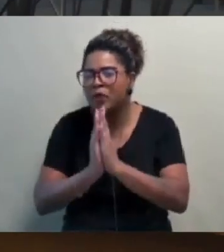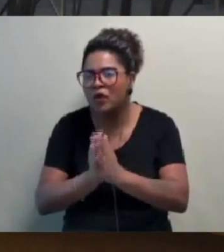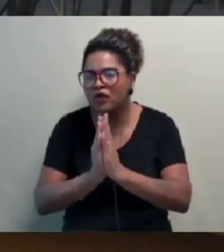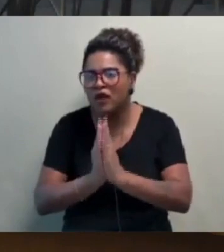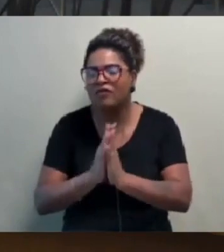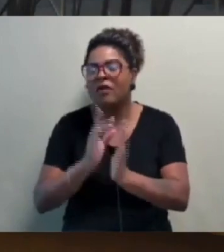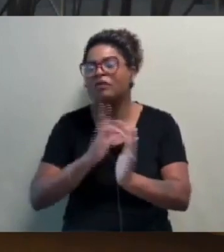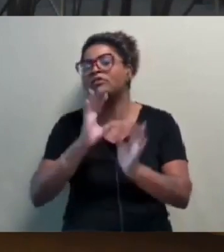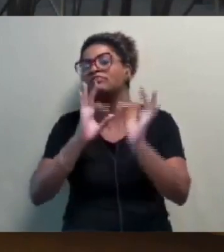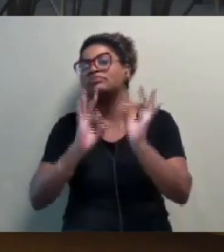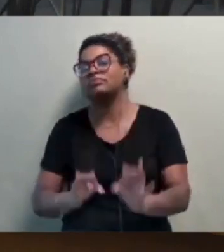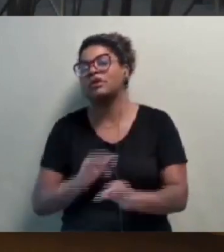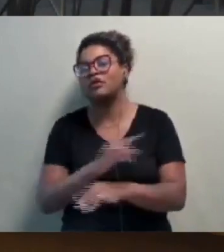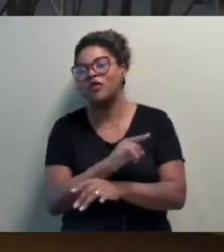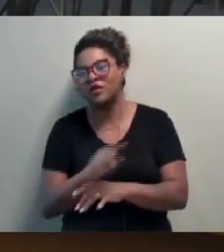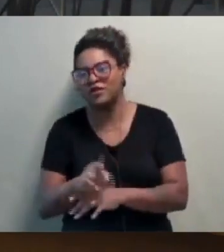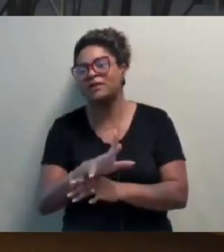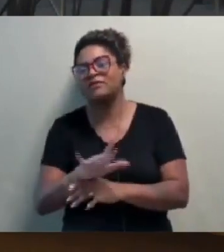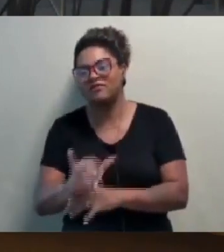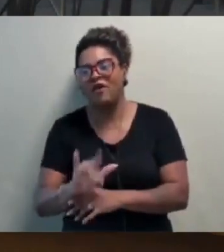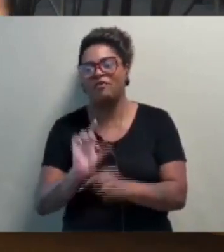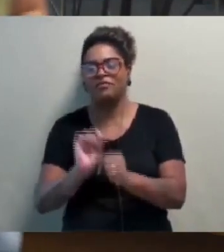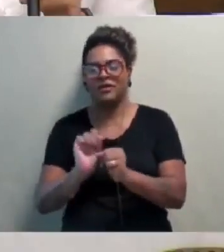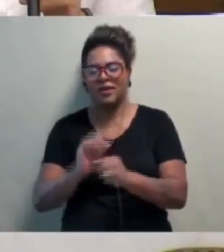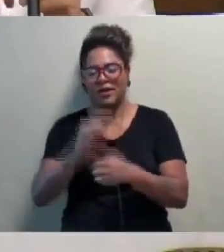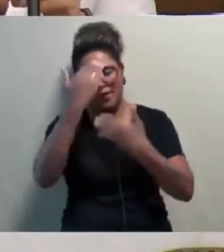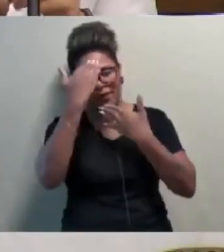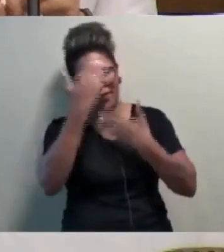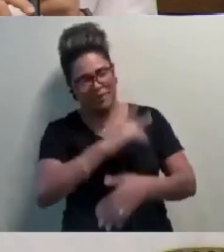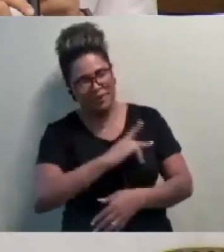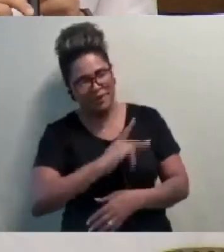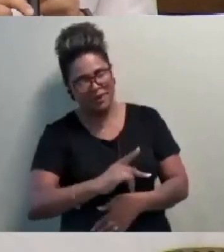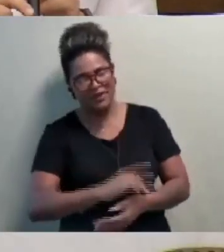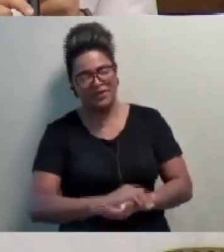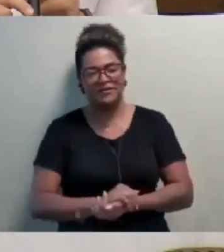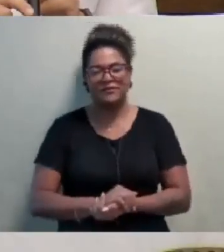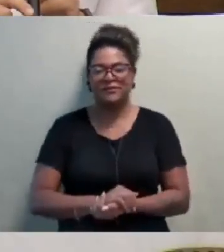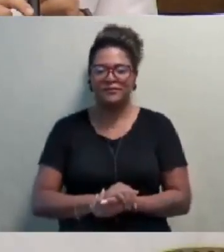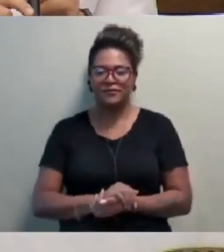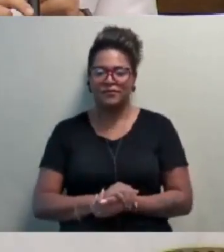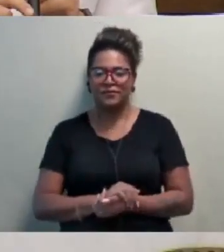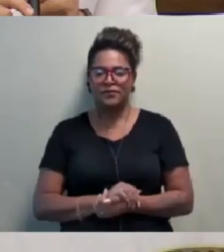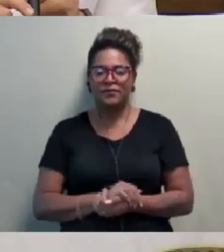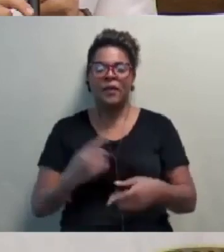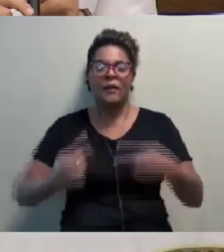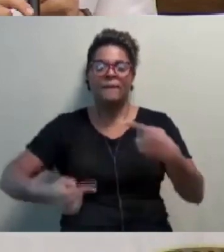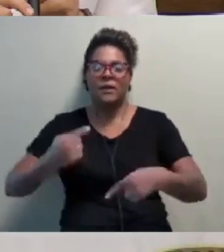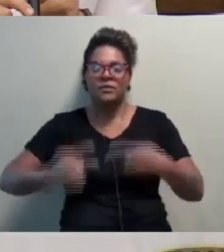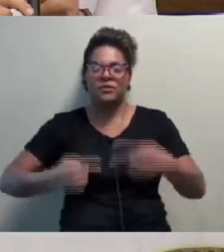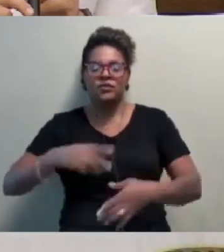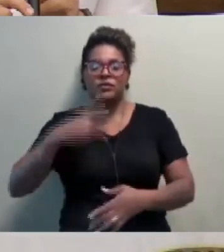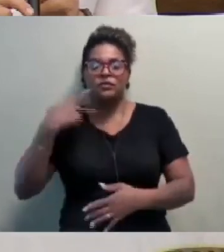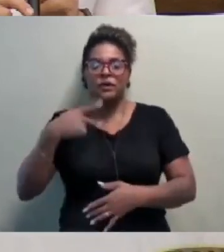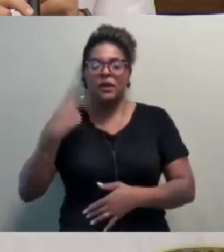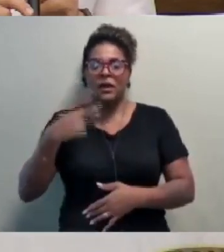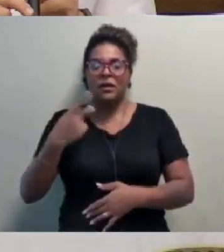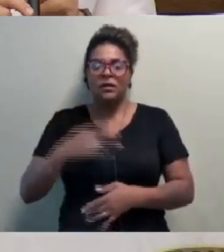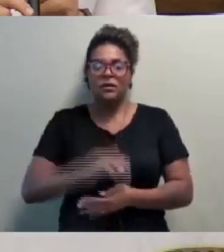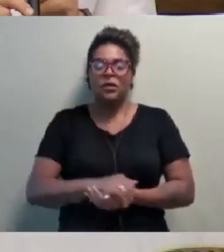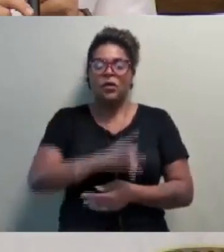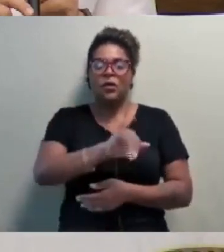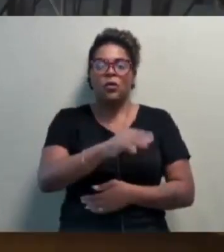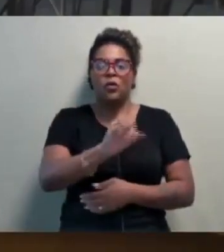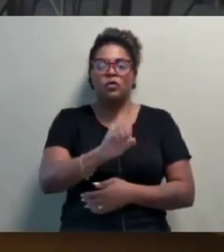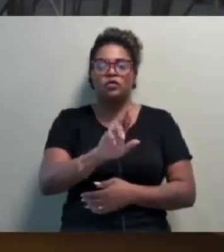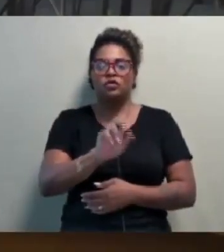vão nos atender. Obrigado, presidente. Para discutir, vereador Jorge